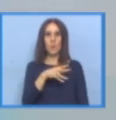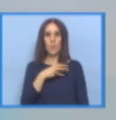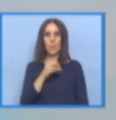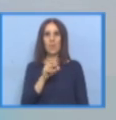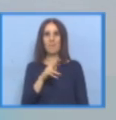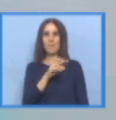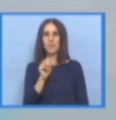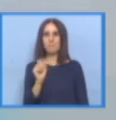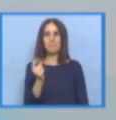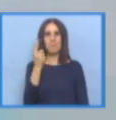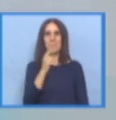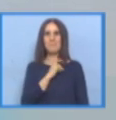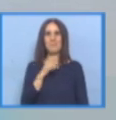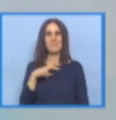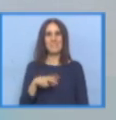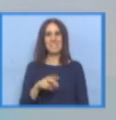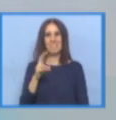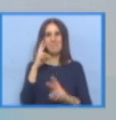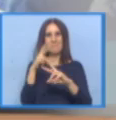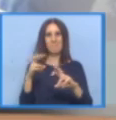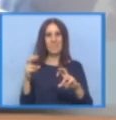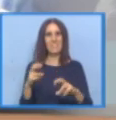a descobrir este padre português. Certo.